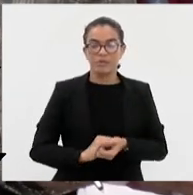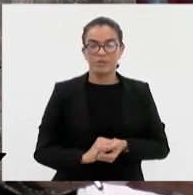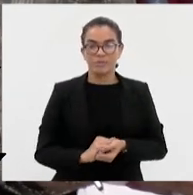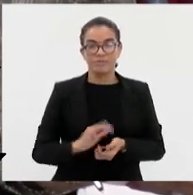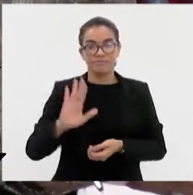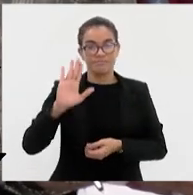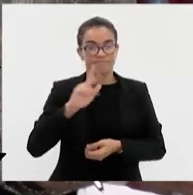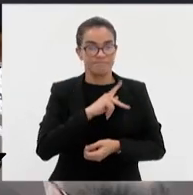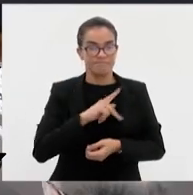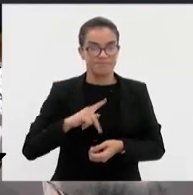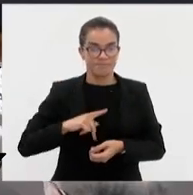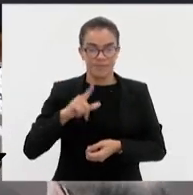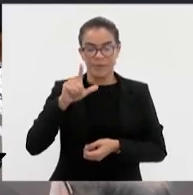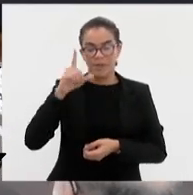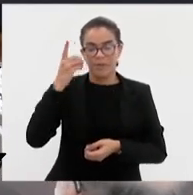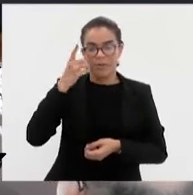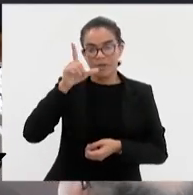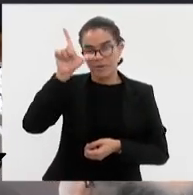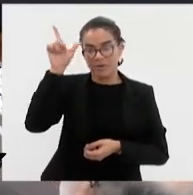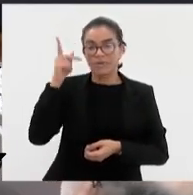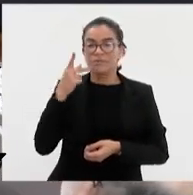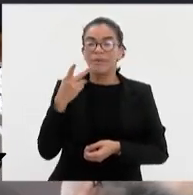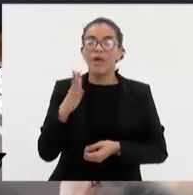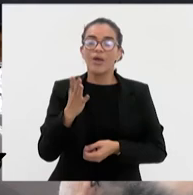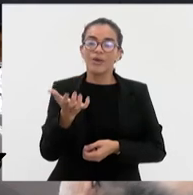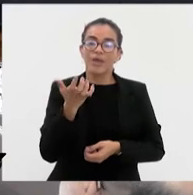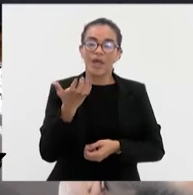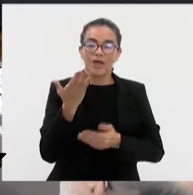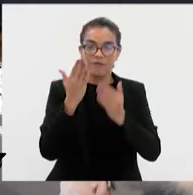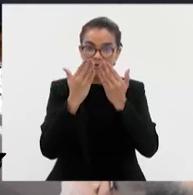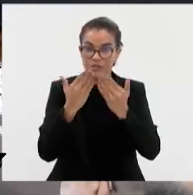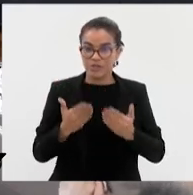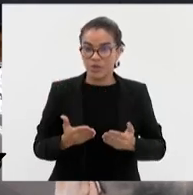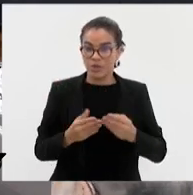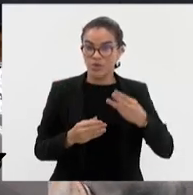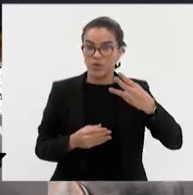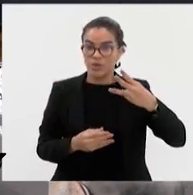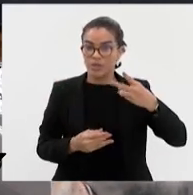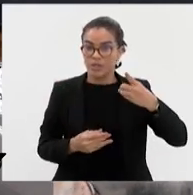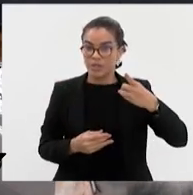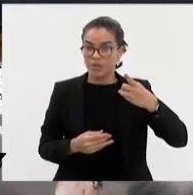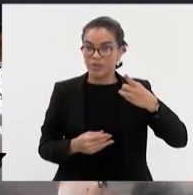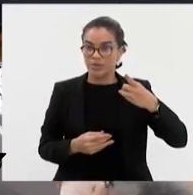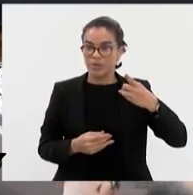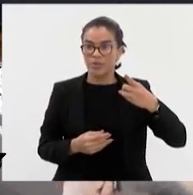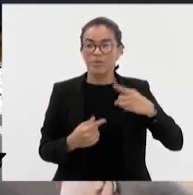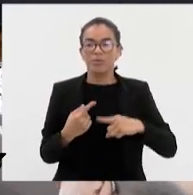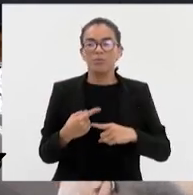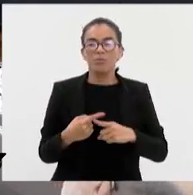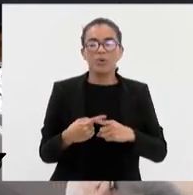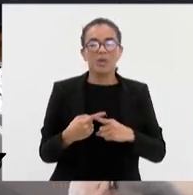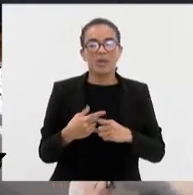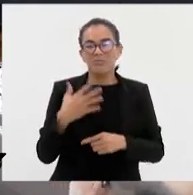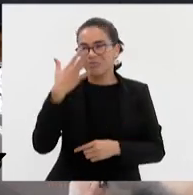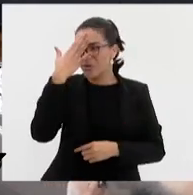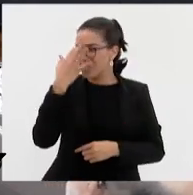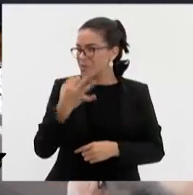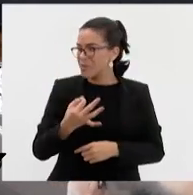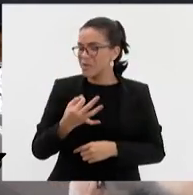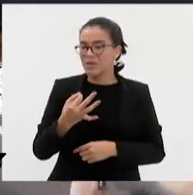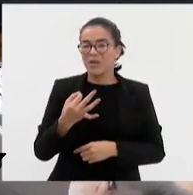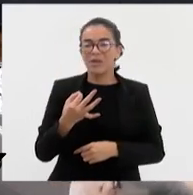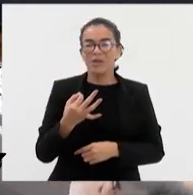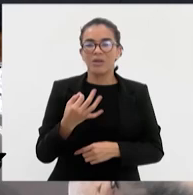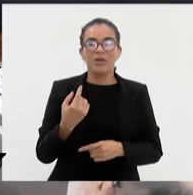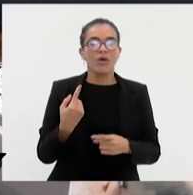não. Eu queria pedir vista do 31, porque eu não entendo que um